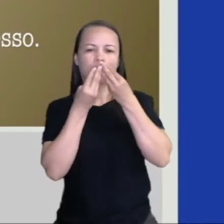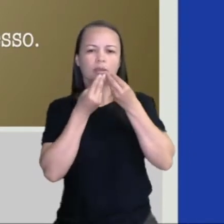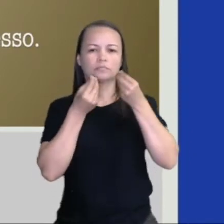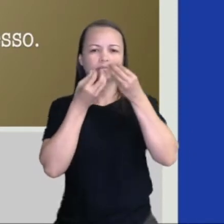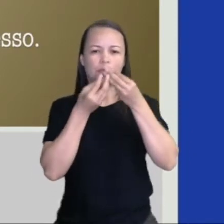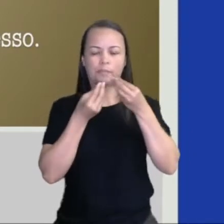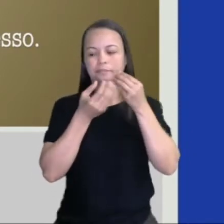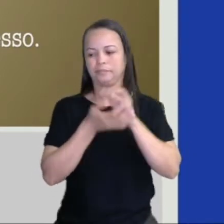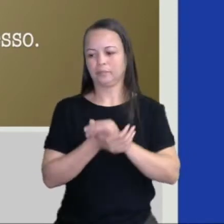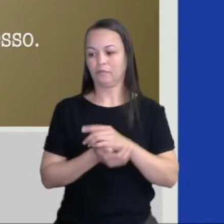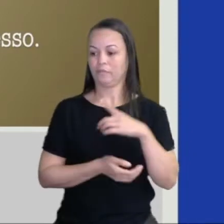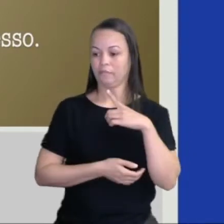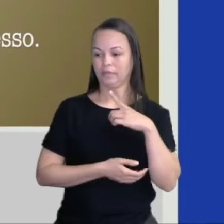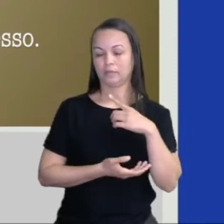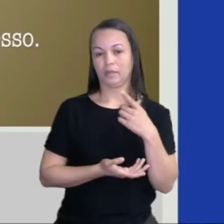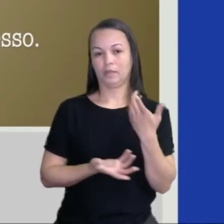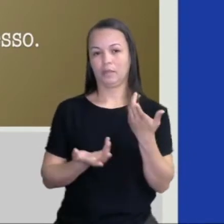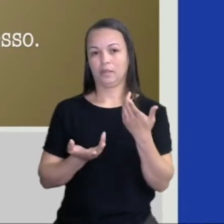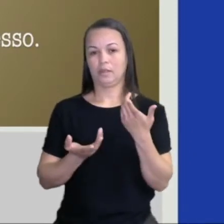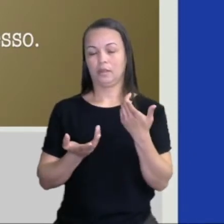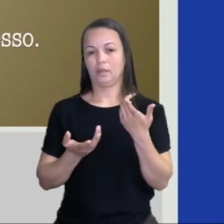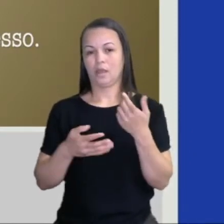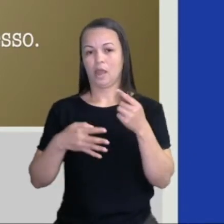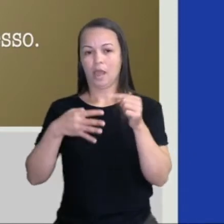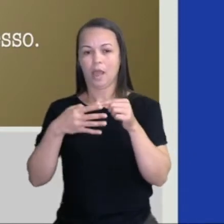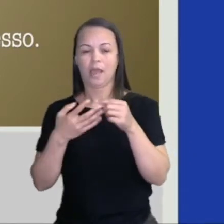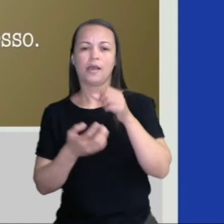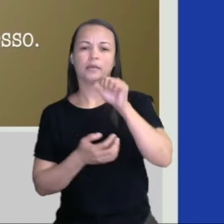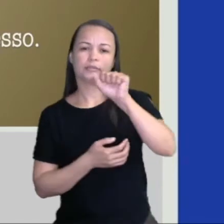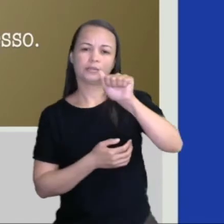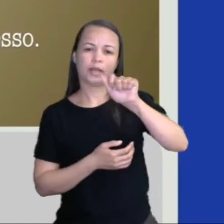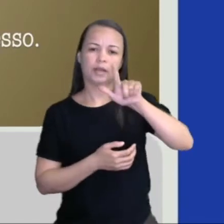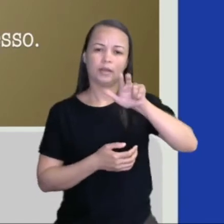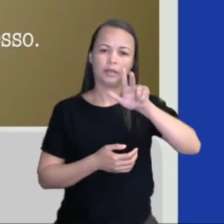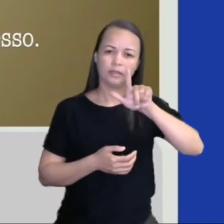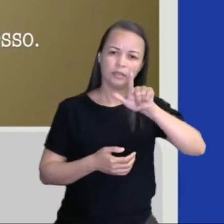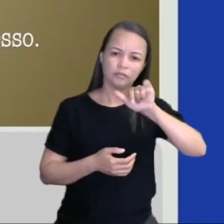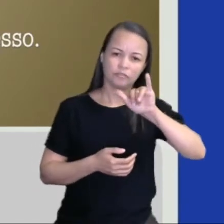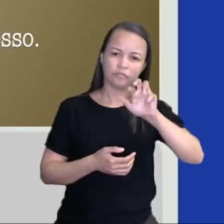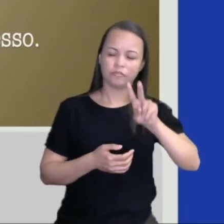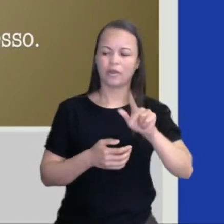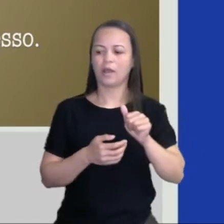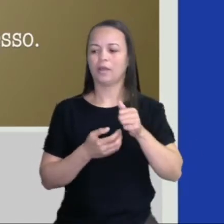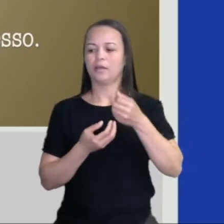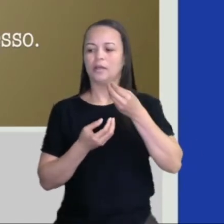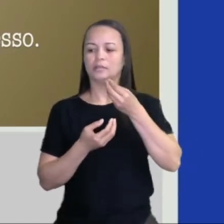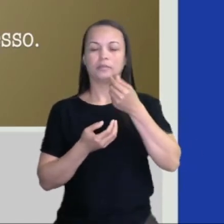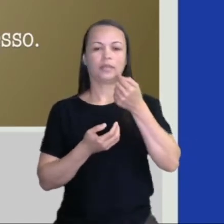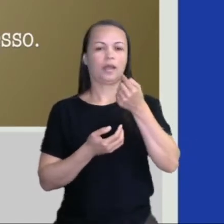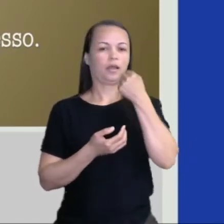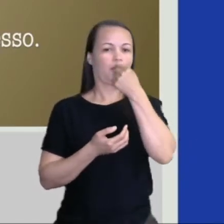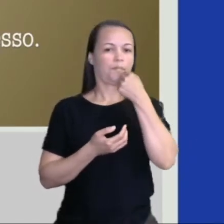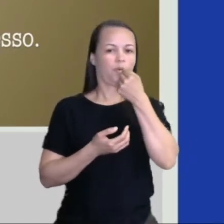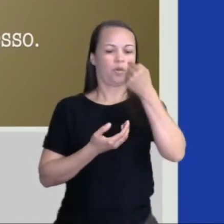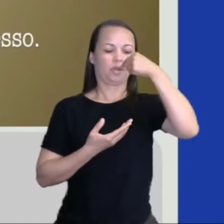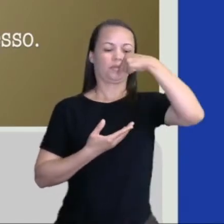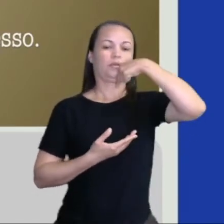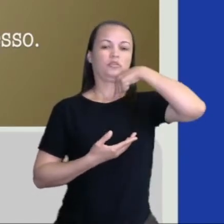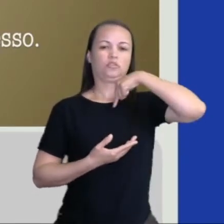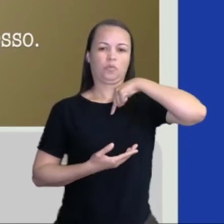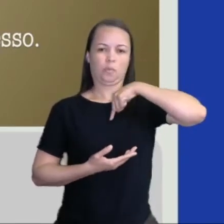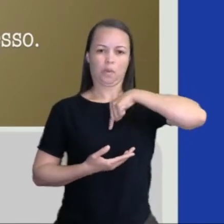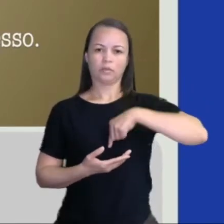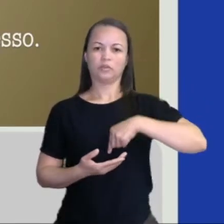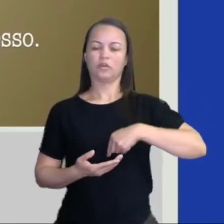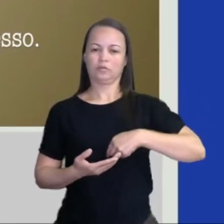alimentar. Aí a gente vai ter lá, no caso, a saliva, os líquidos da boca ao estômago, passando pela faringe